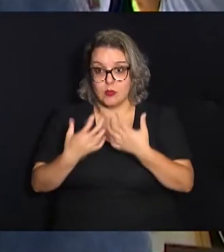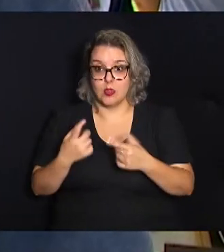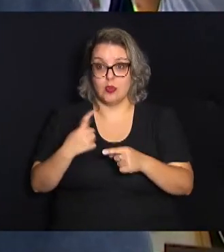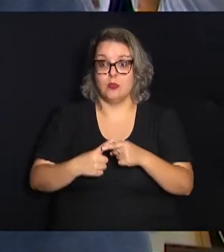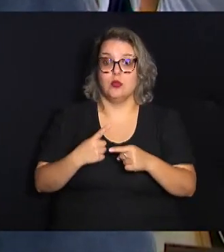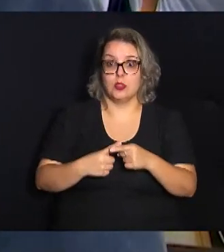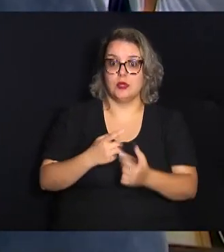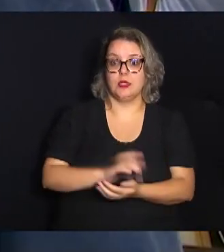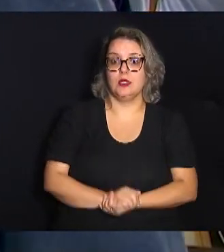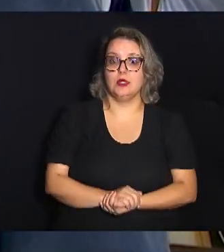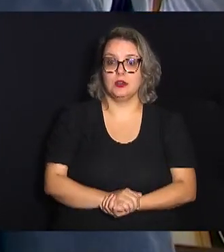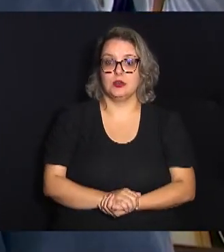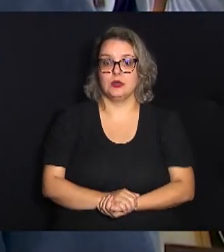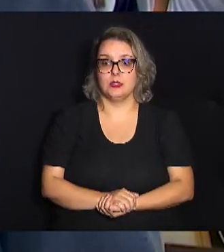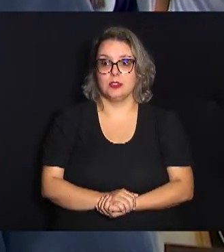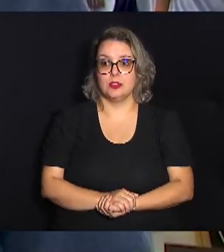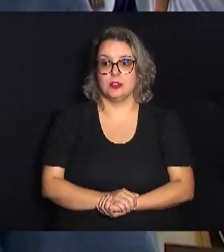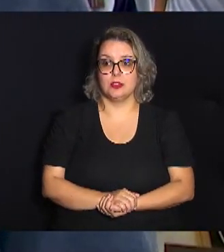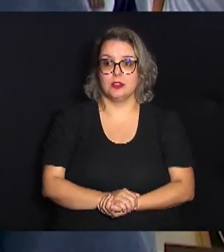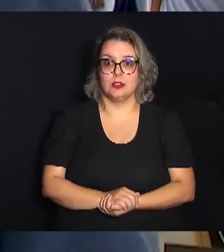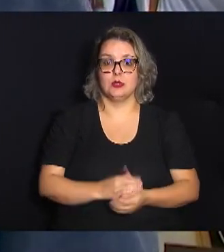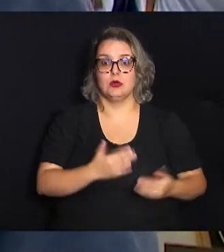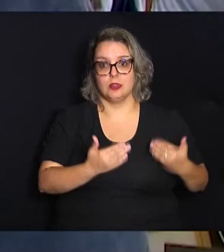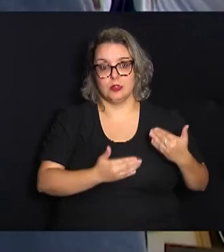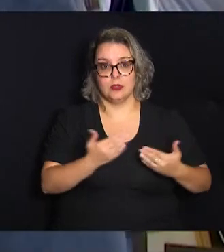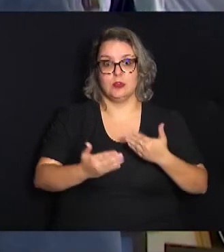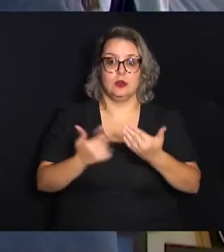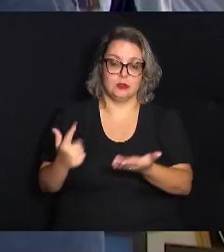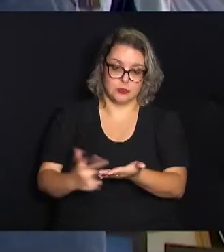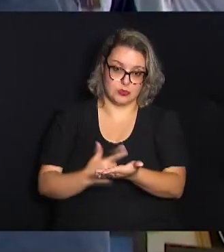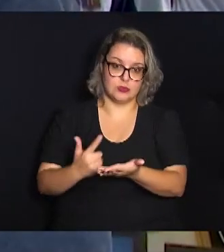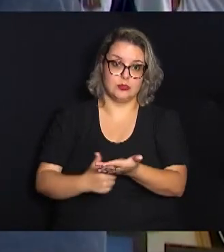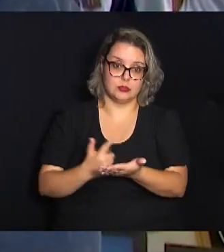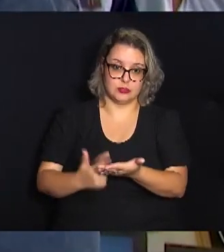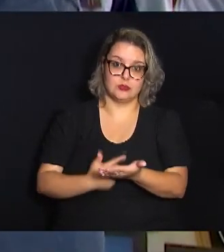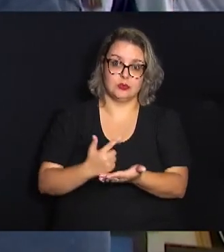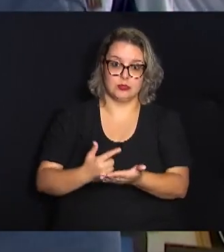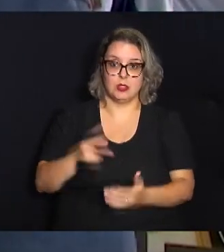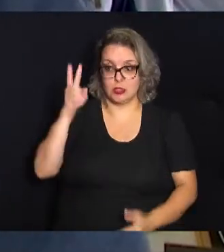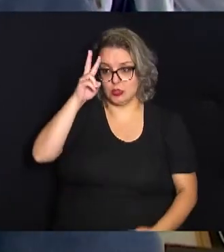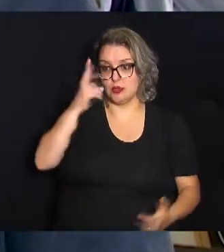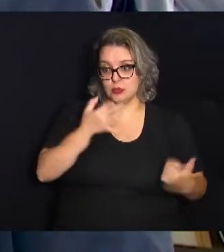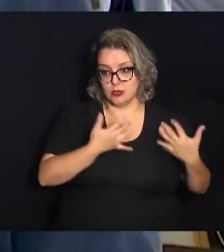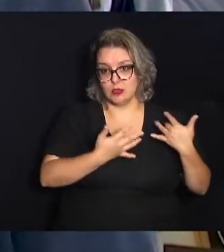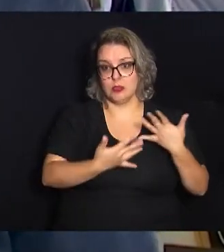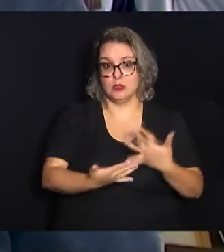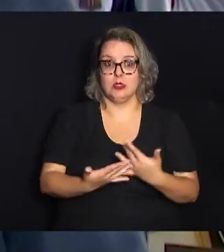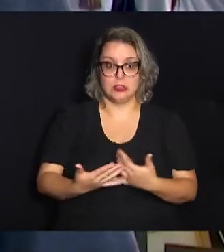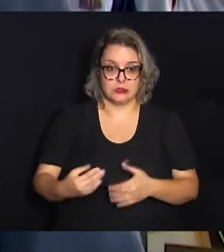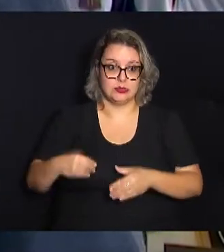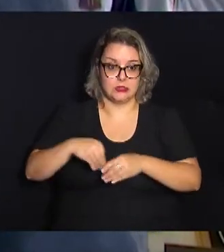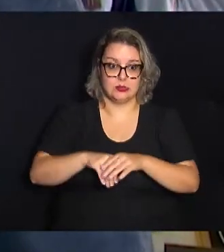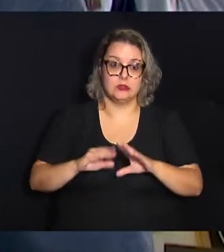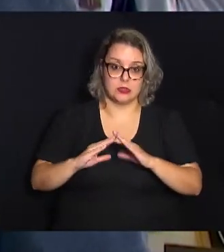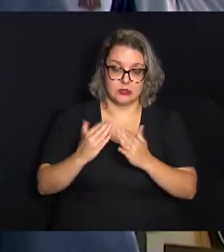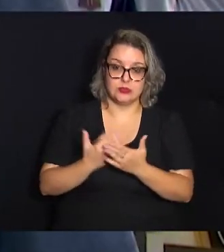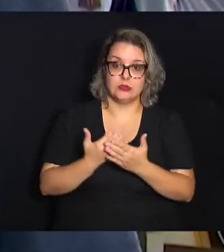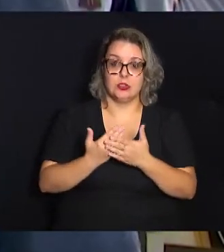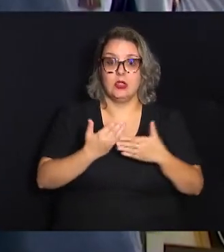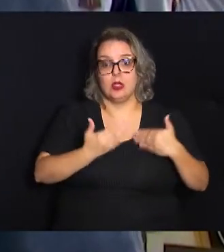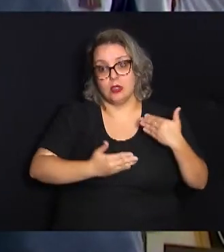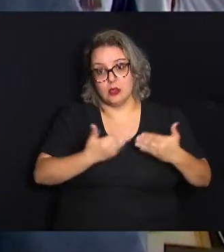porque ao decorrer do livro contamos nossa história que passamos na escola, como foi o processo,